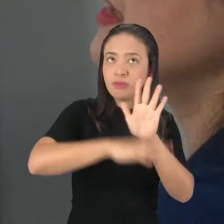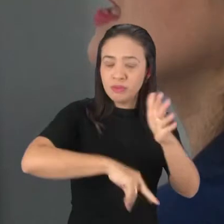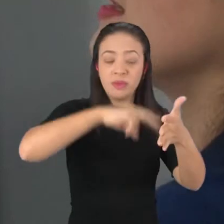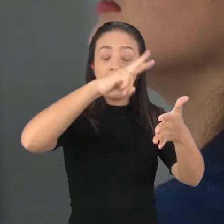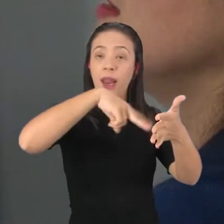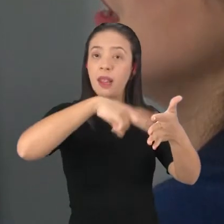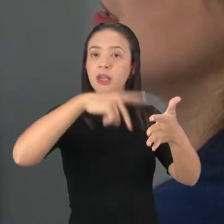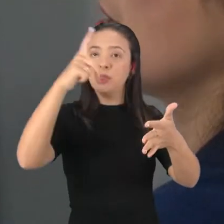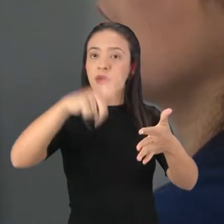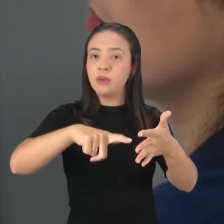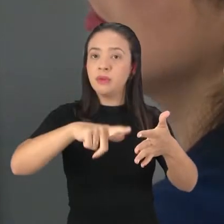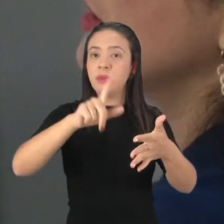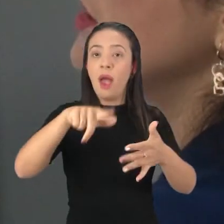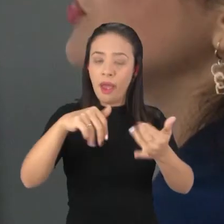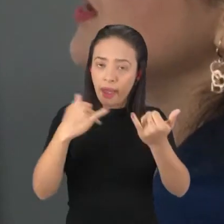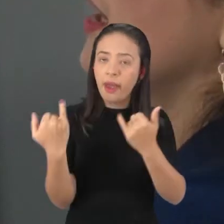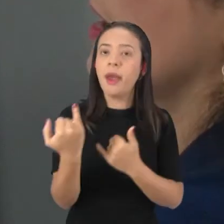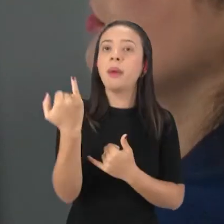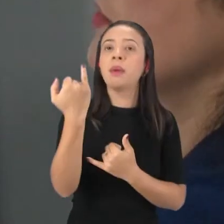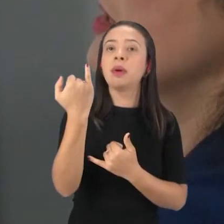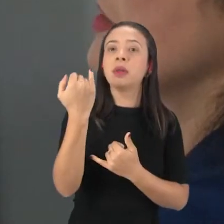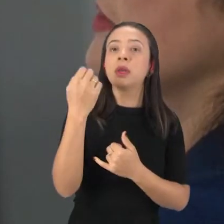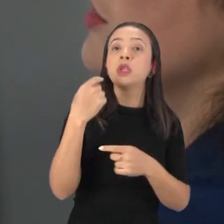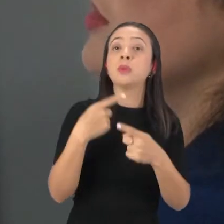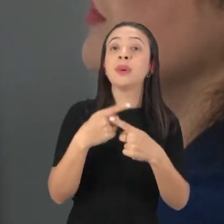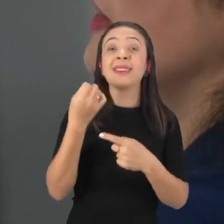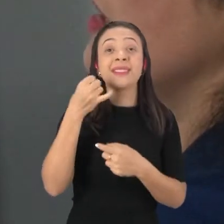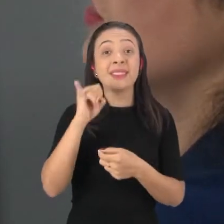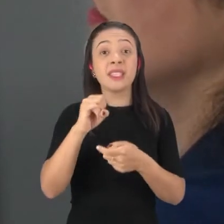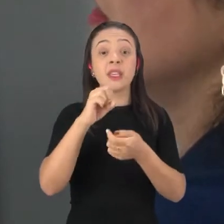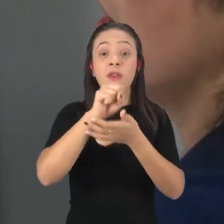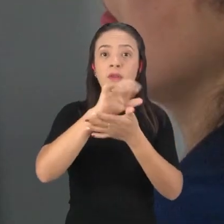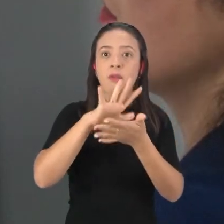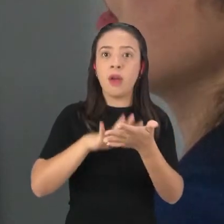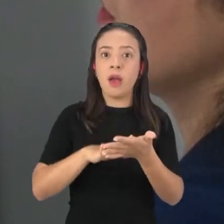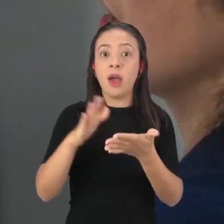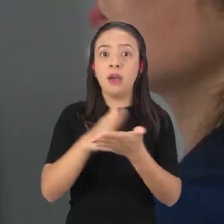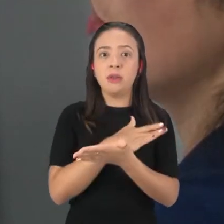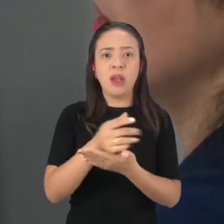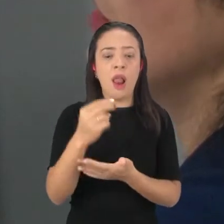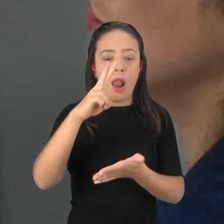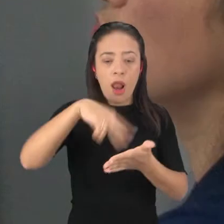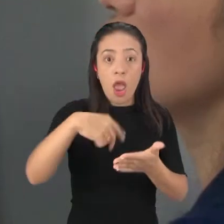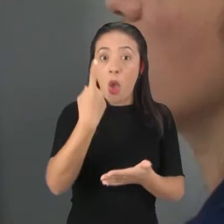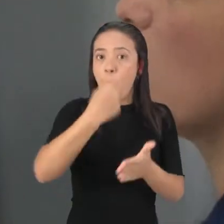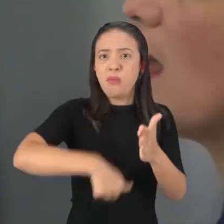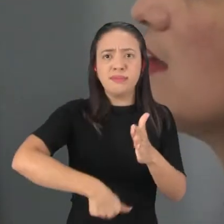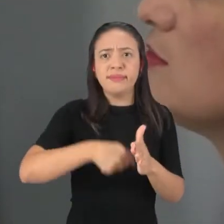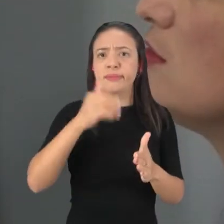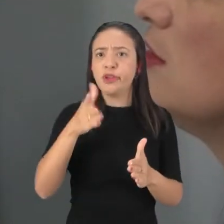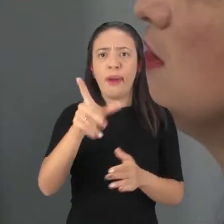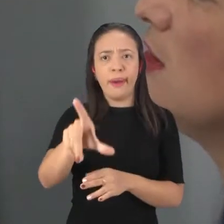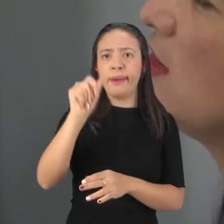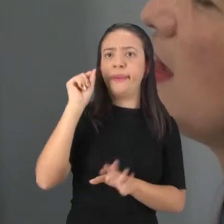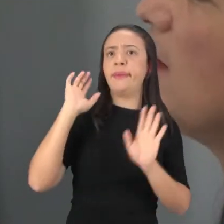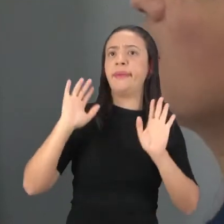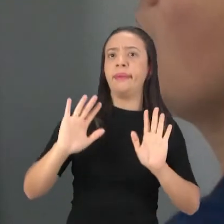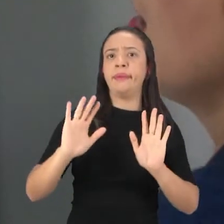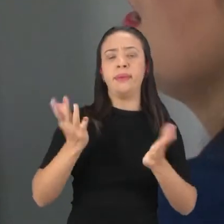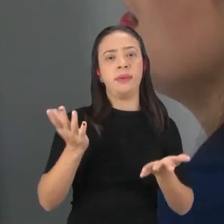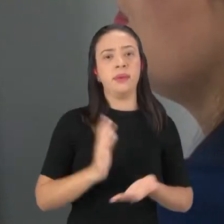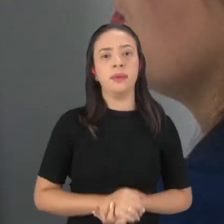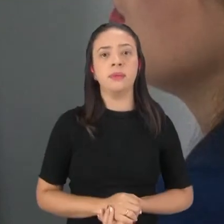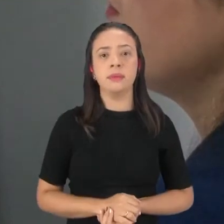aqui apresentada. Isso aqui é importante? Quando você está fazendo uma atividade, ó, vocês fazem só uma leitura e já vão marcando,